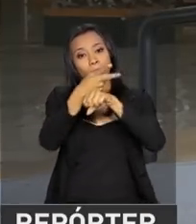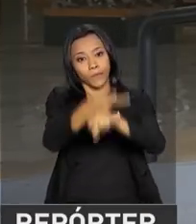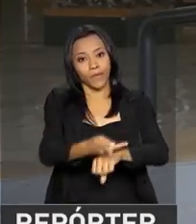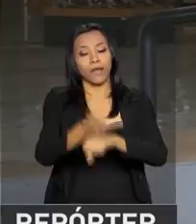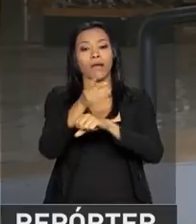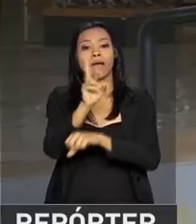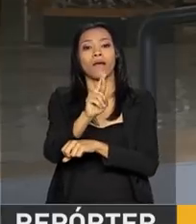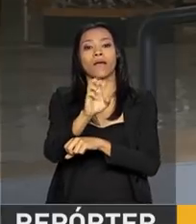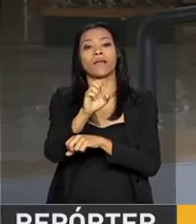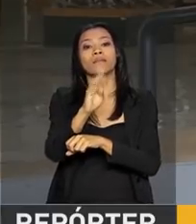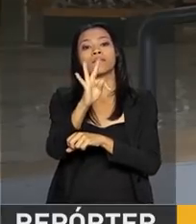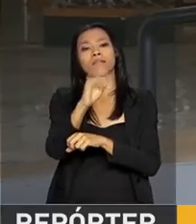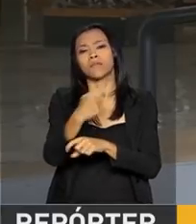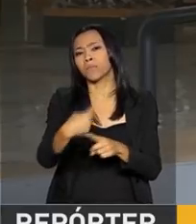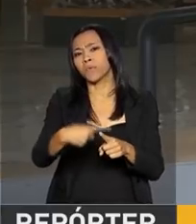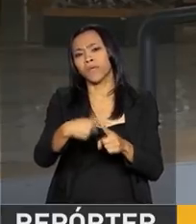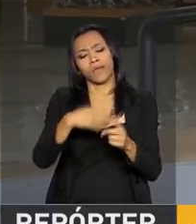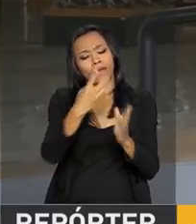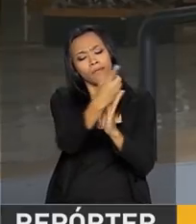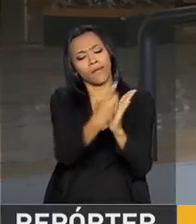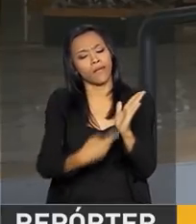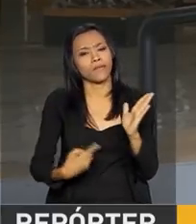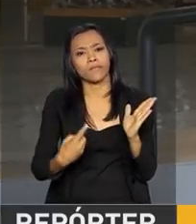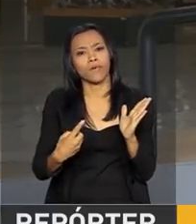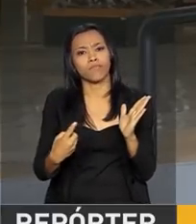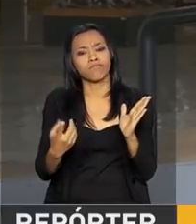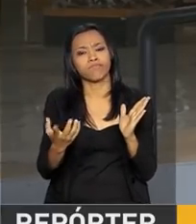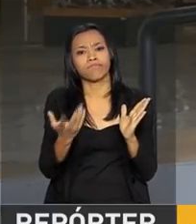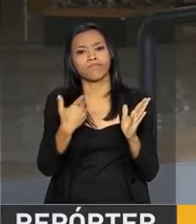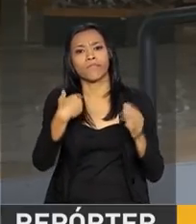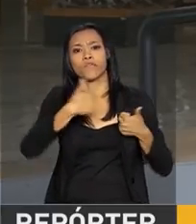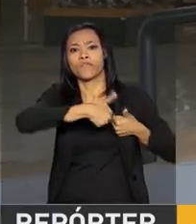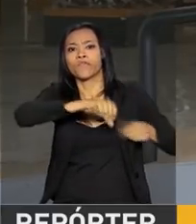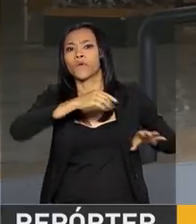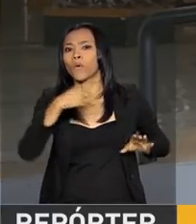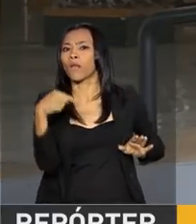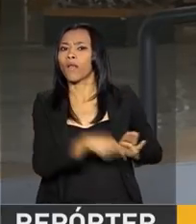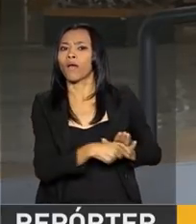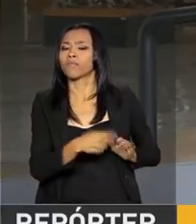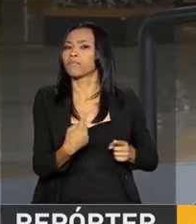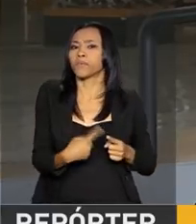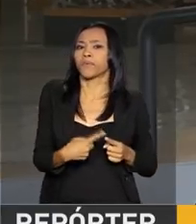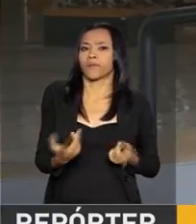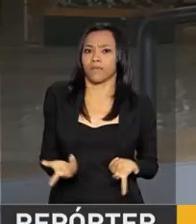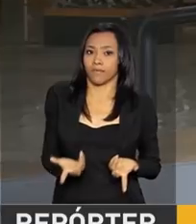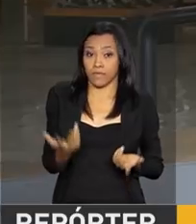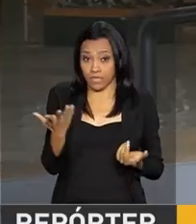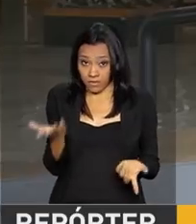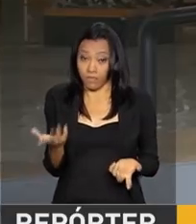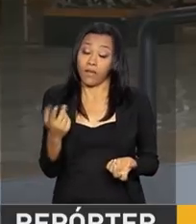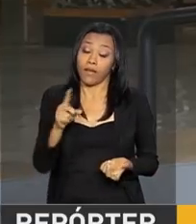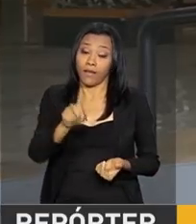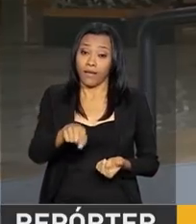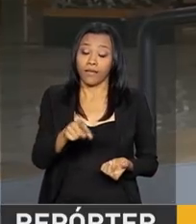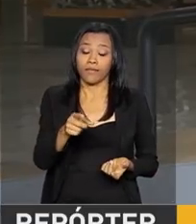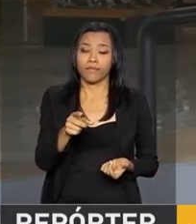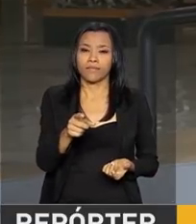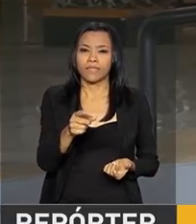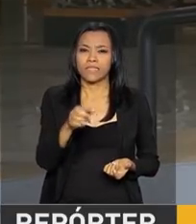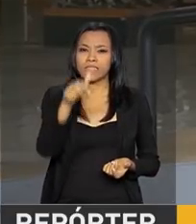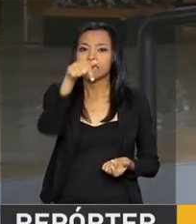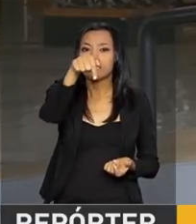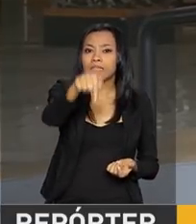por que teve a declaração retida lá na fonte do imposto de renda bom e olha são cerca de